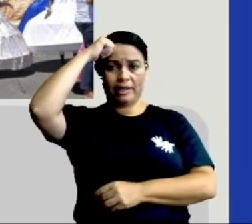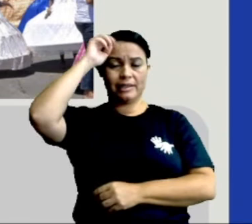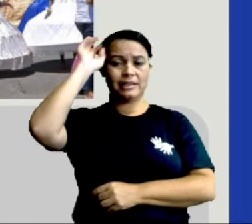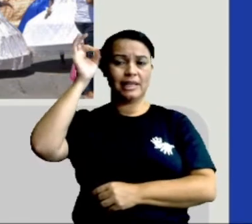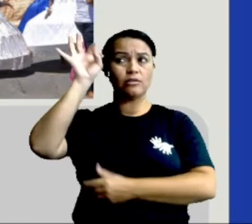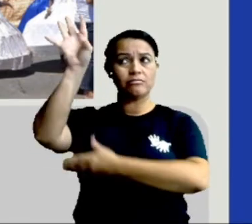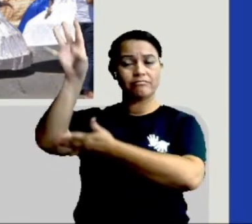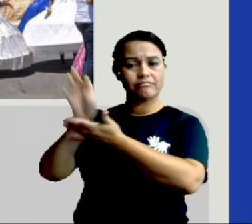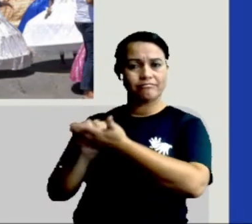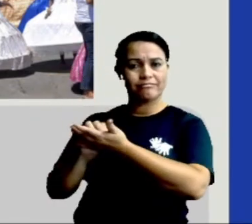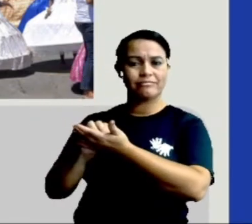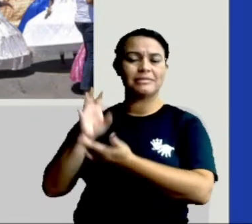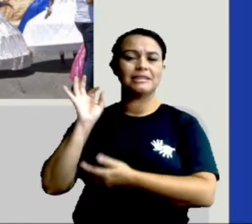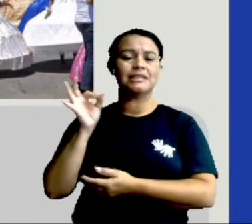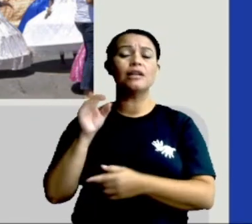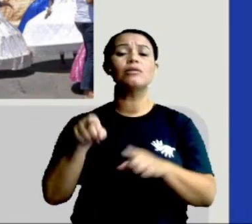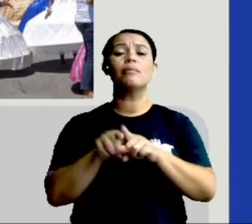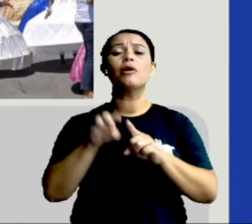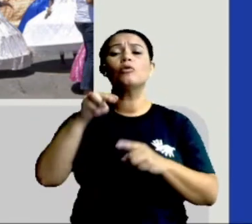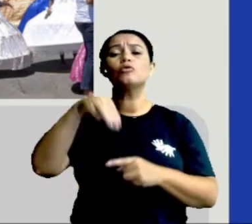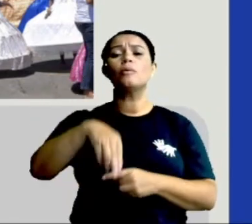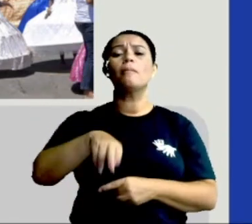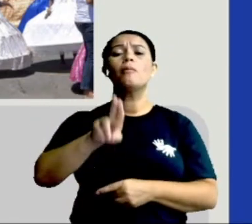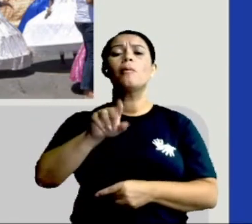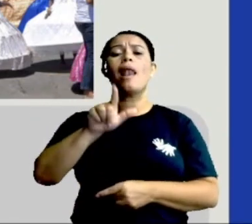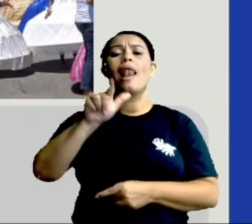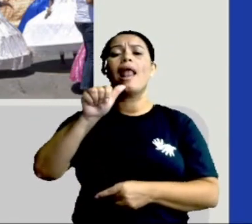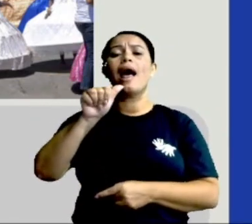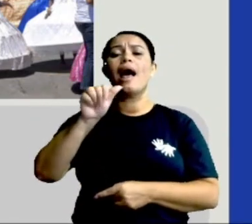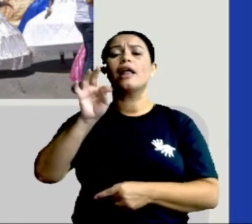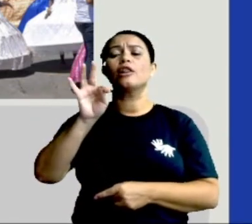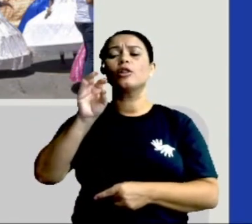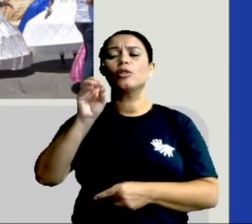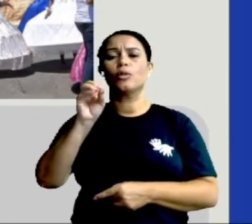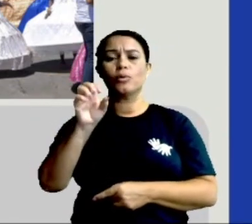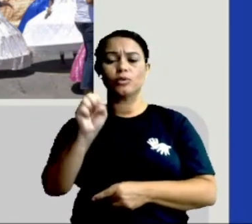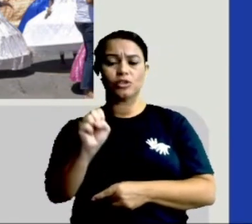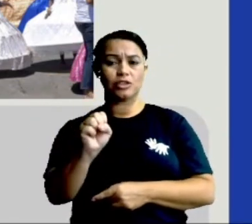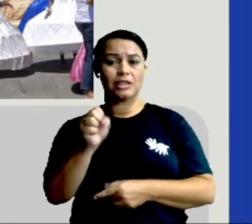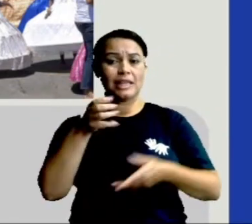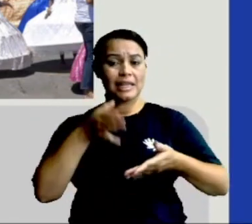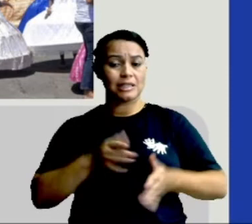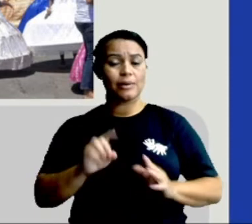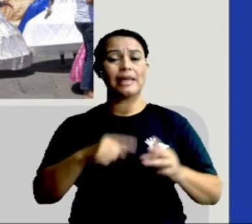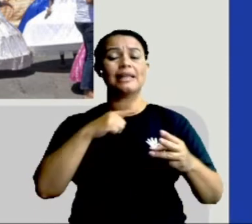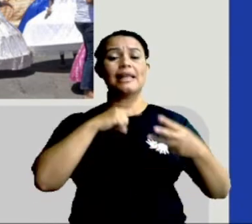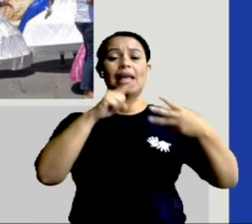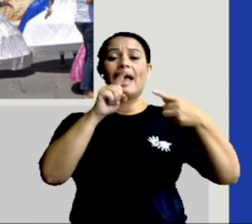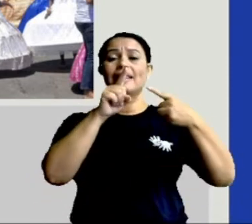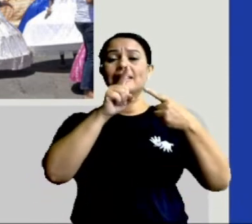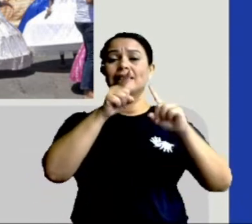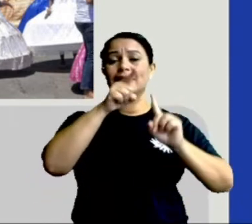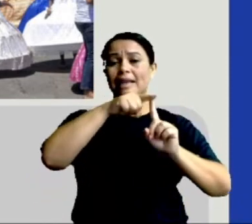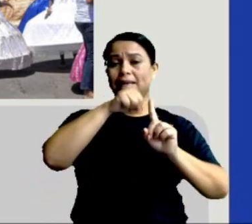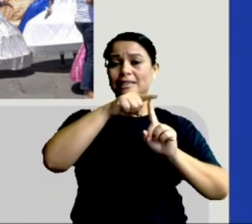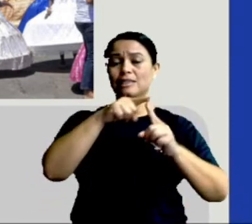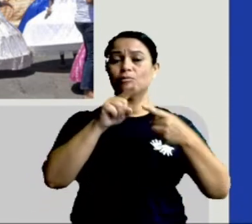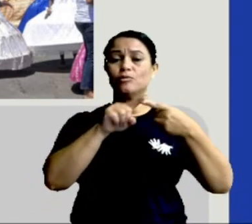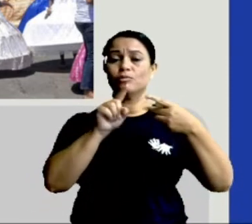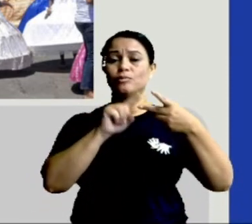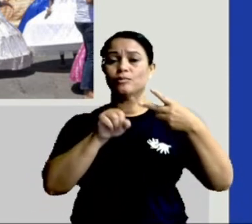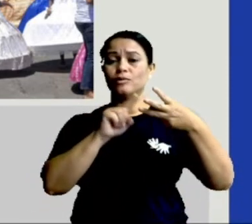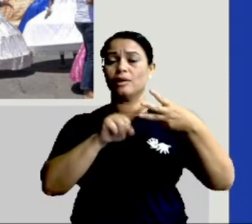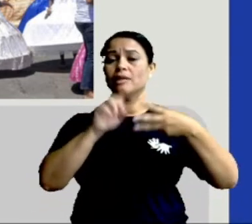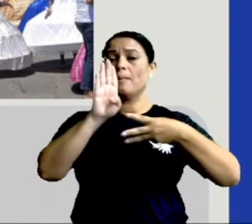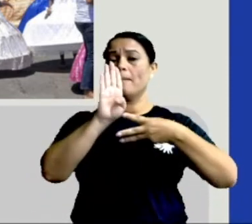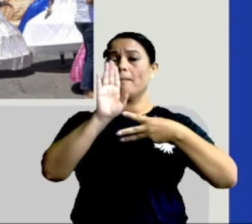africana. Tá? Os mulatos que nasciam aqui eram 3 tipos. Tinha os banda-forra,